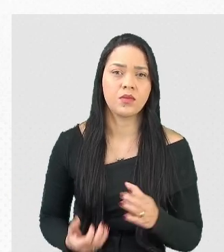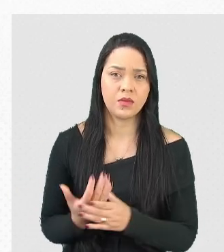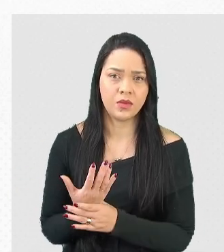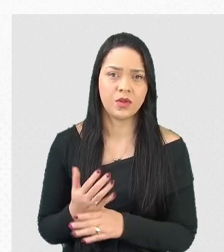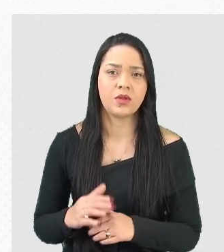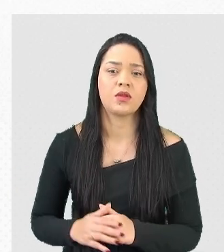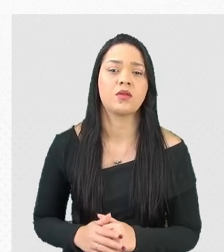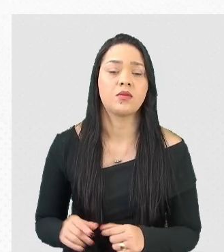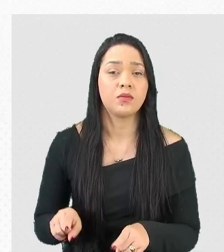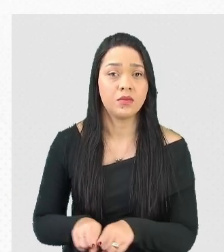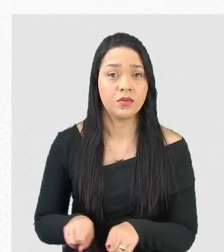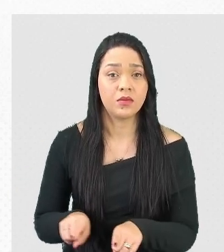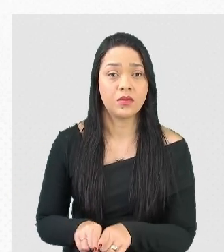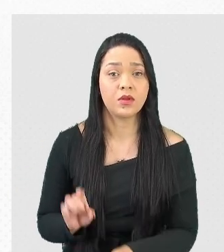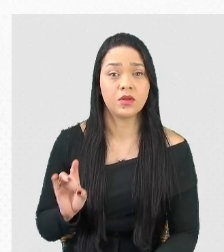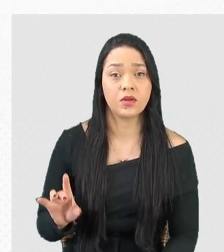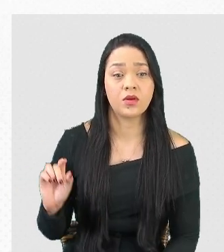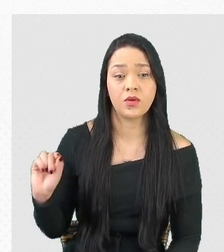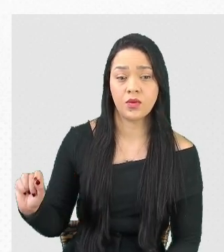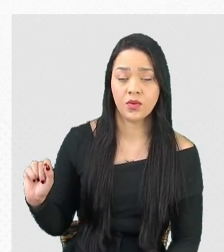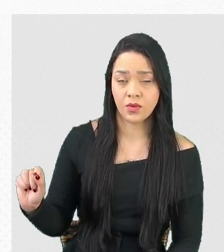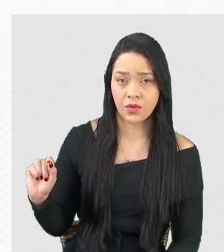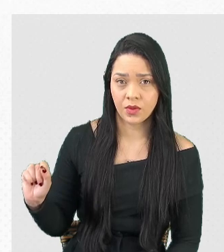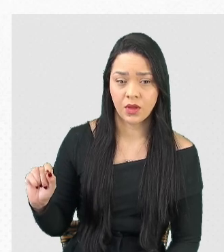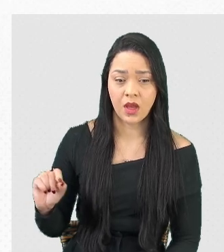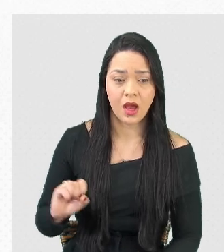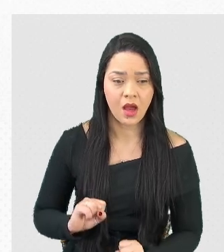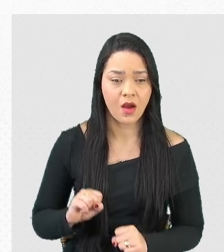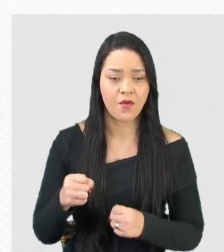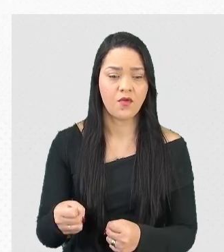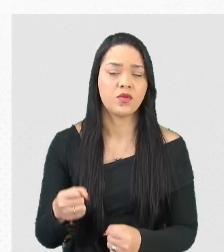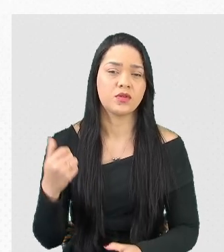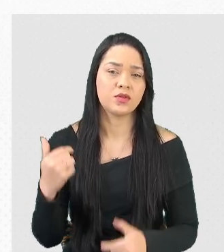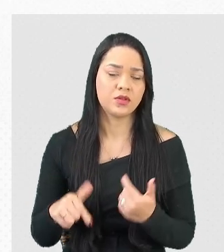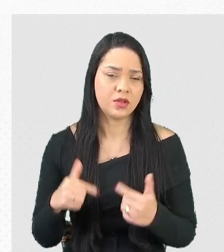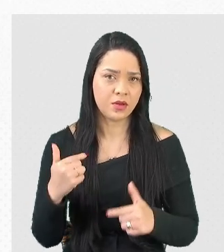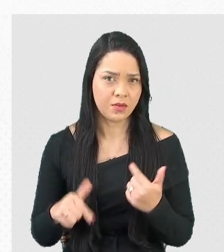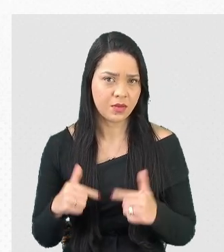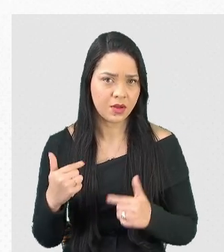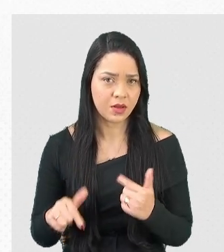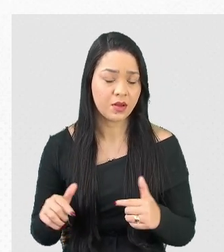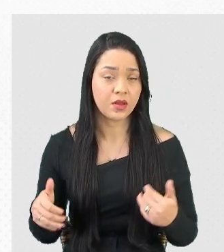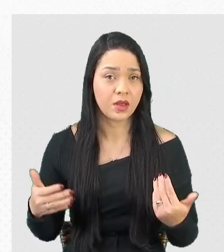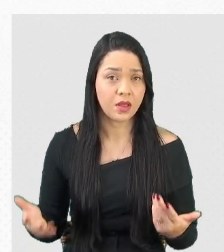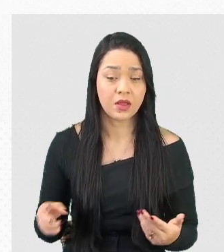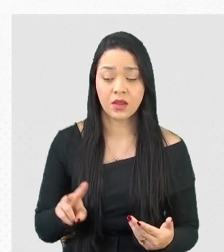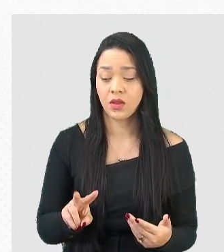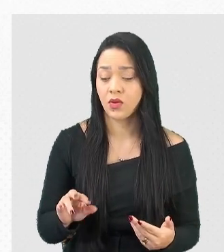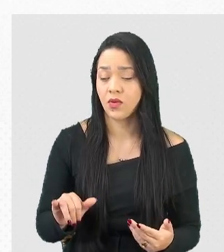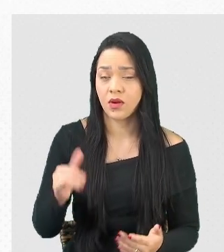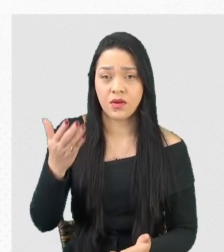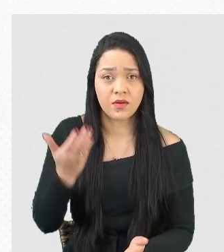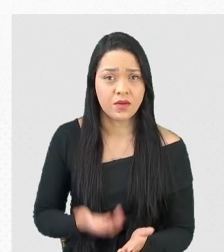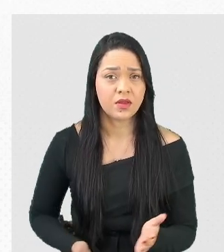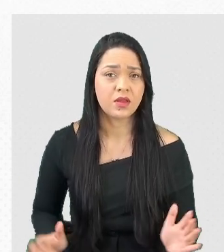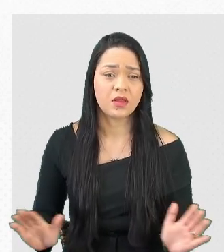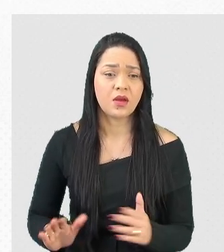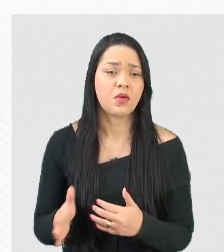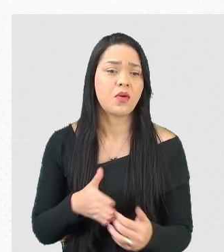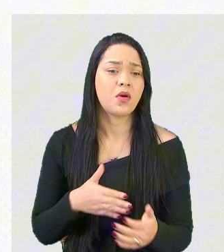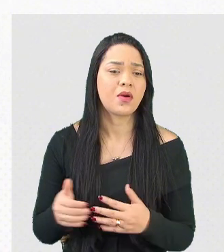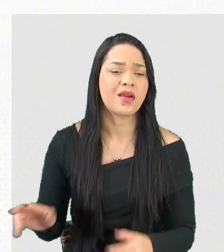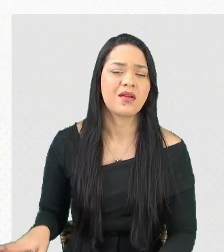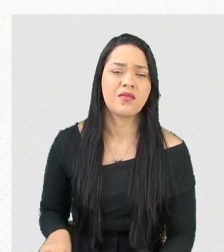de trabalho. E ele não vai poder vender essa força de trabalho por qualquer valor. Ou ele vai dar o valor, porque quem vai dar o